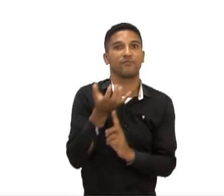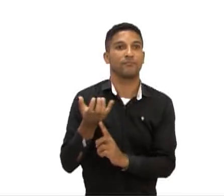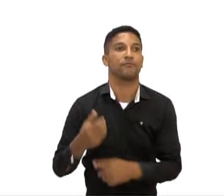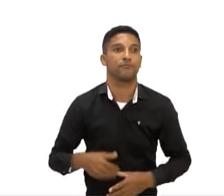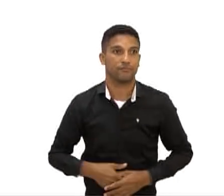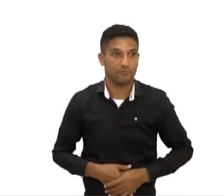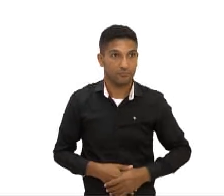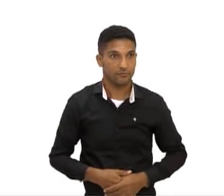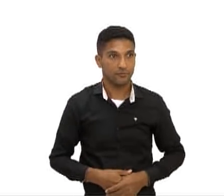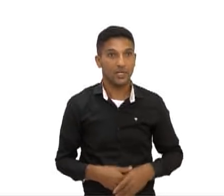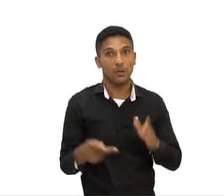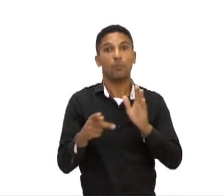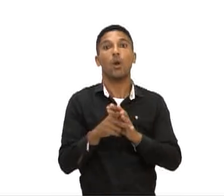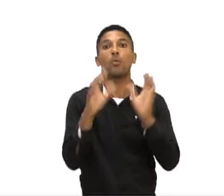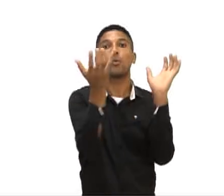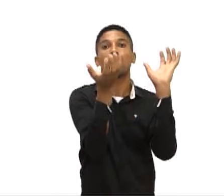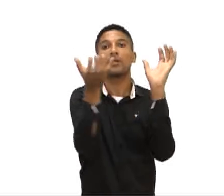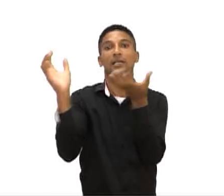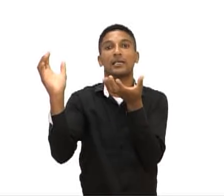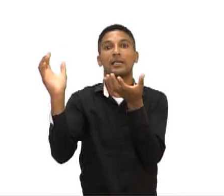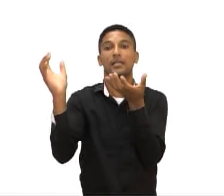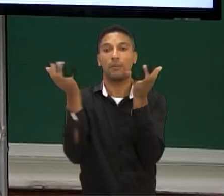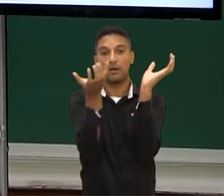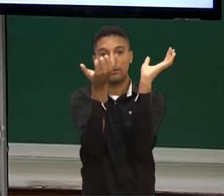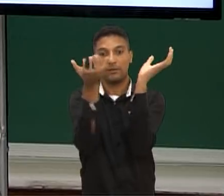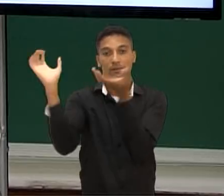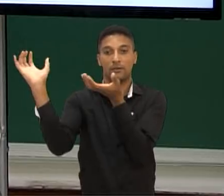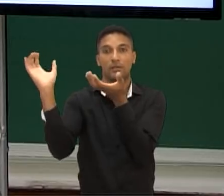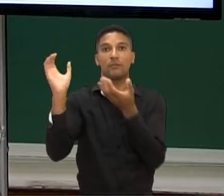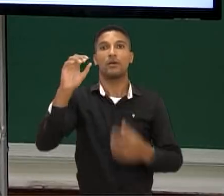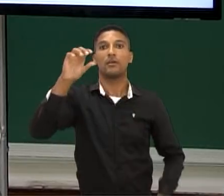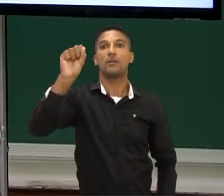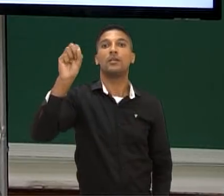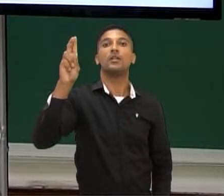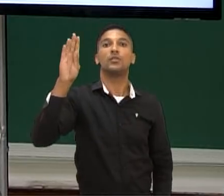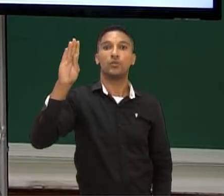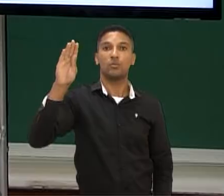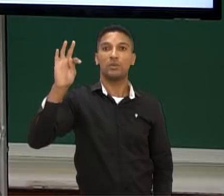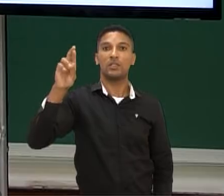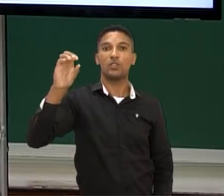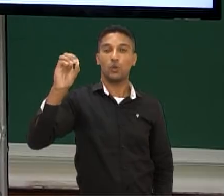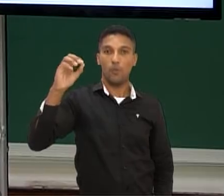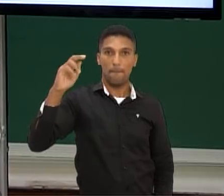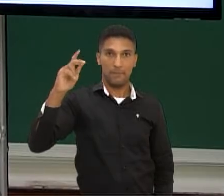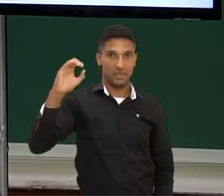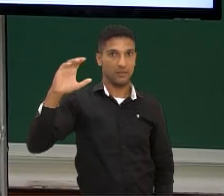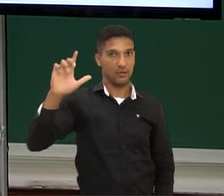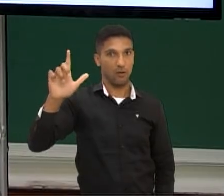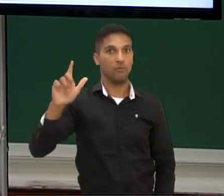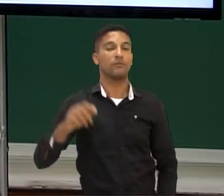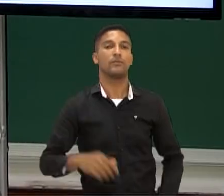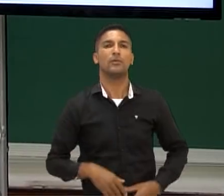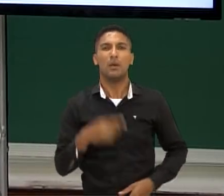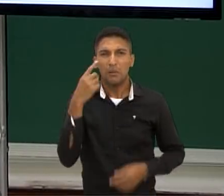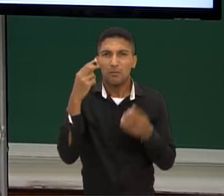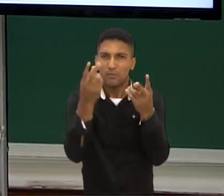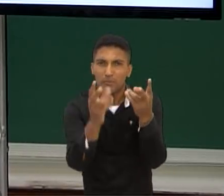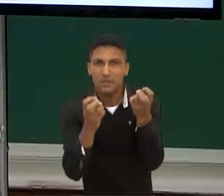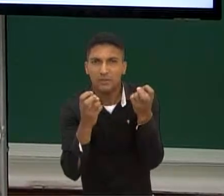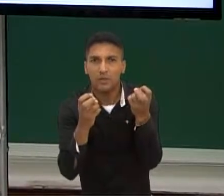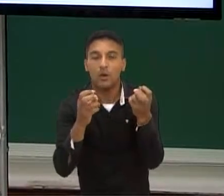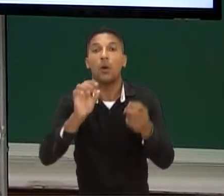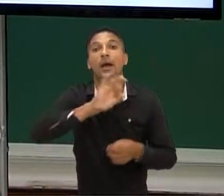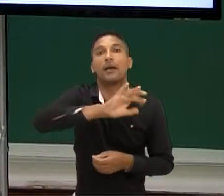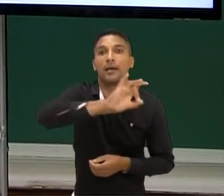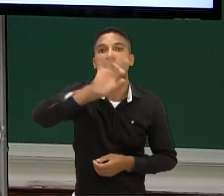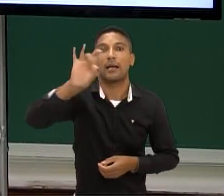Vocês estão observando que cada tipo de clima tem uma espécie vegetal característica? Então, as plantas